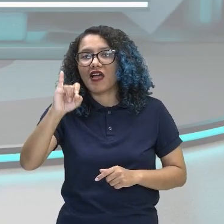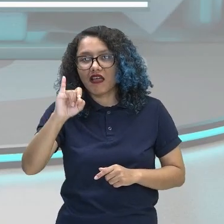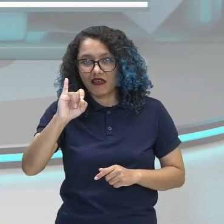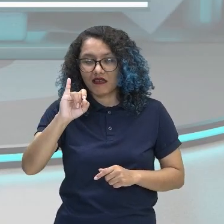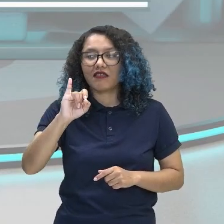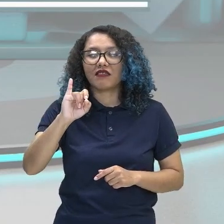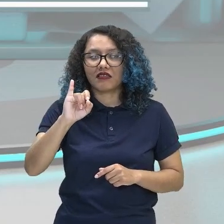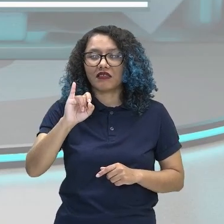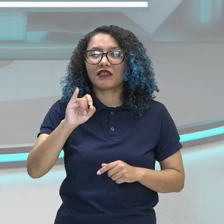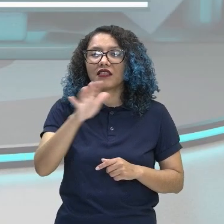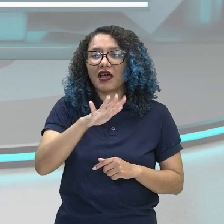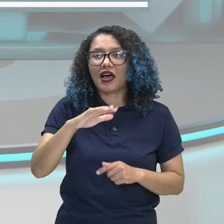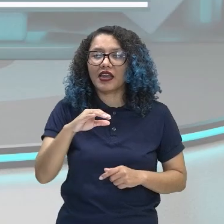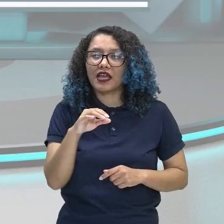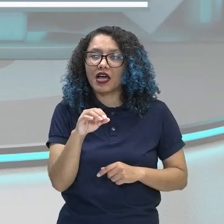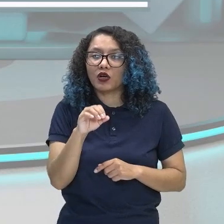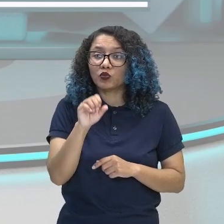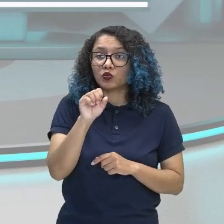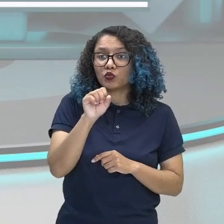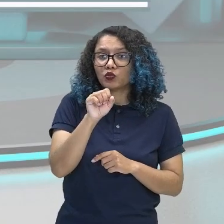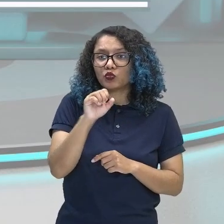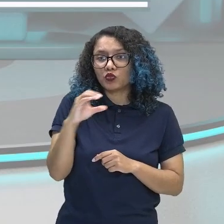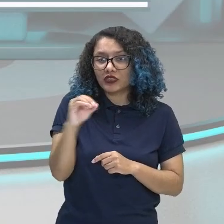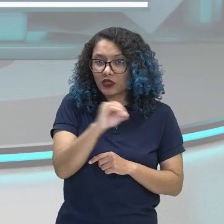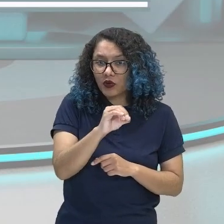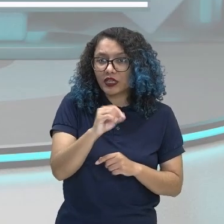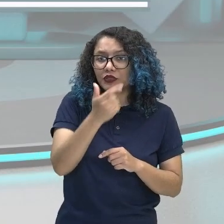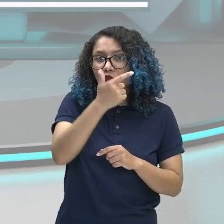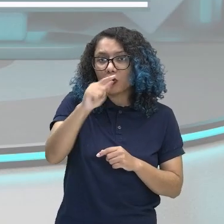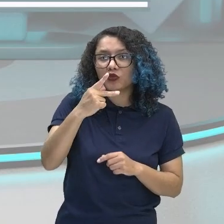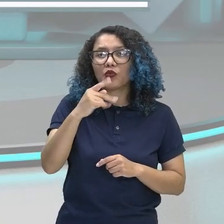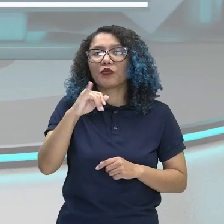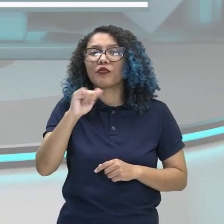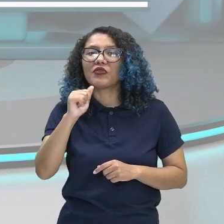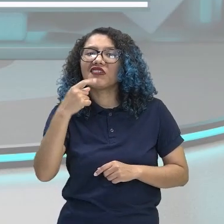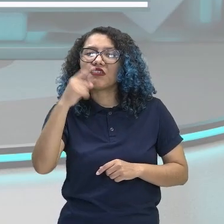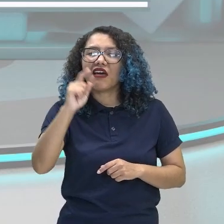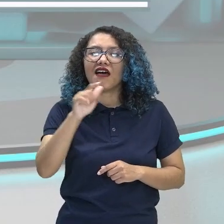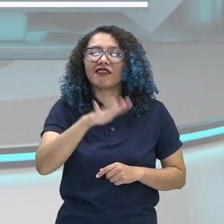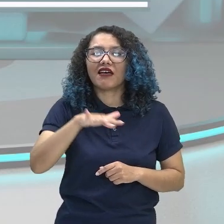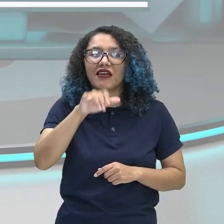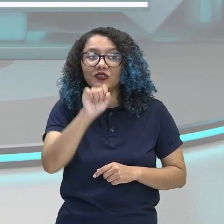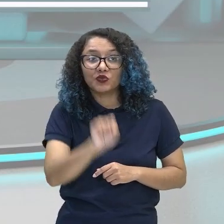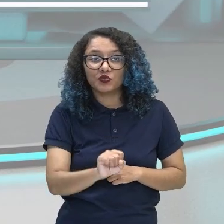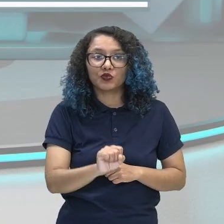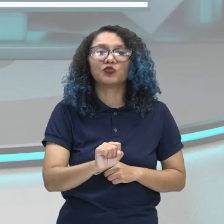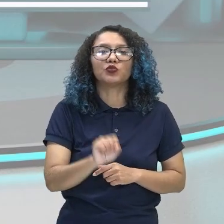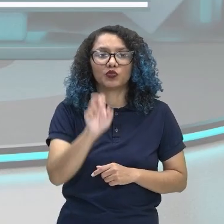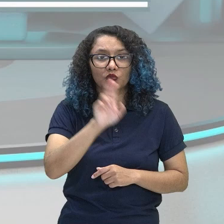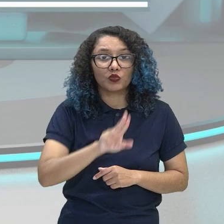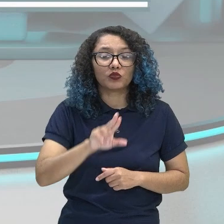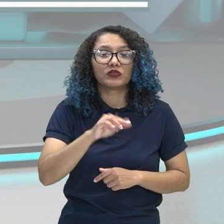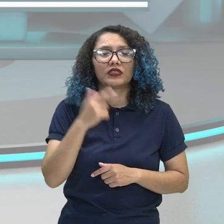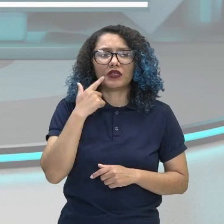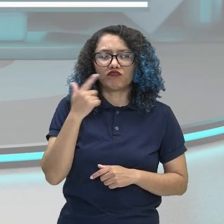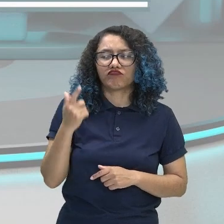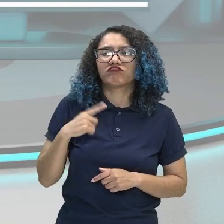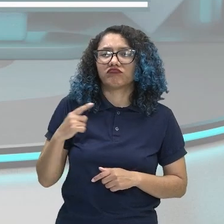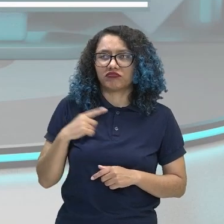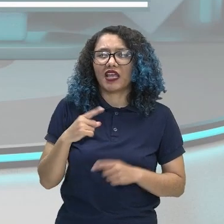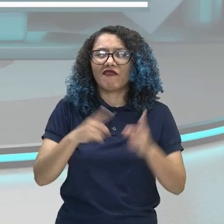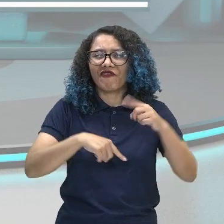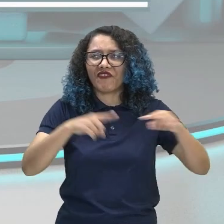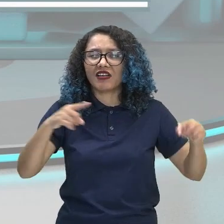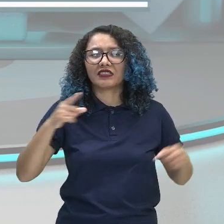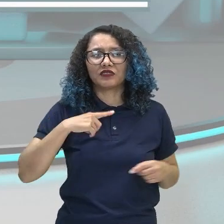e piá na região sul do Brasil. Então, nós podemos observar que essas variações elas ocorrem